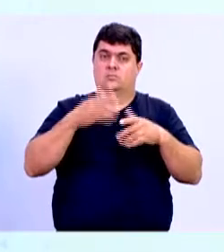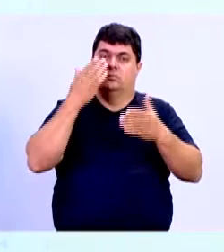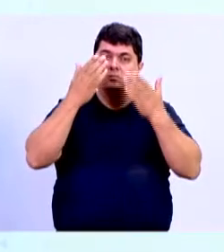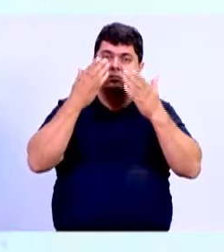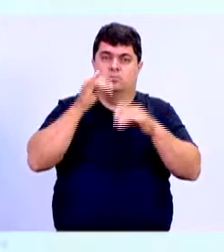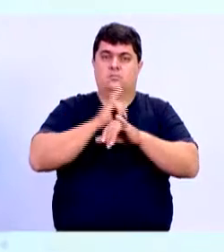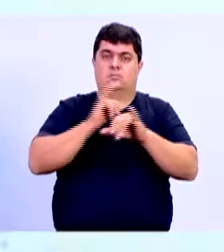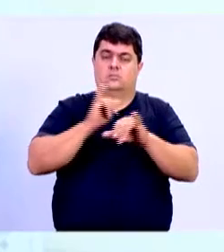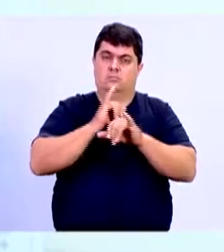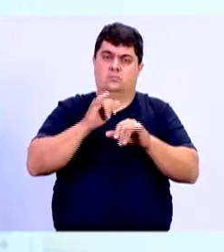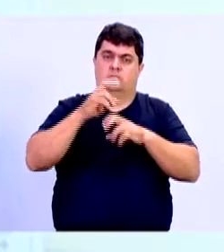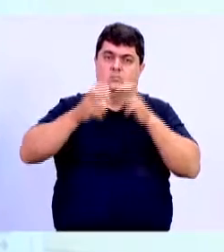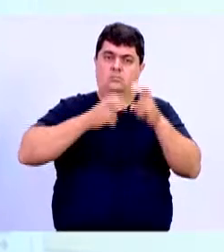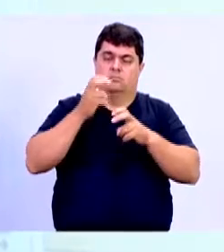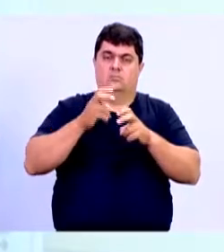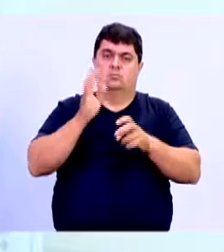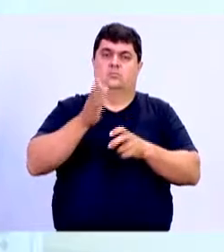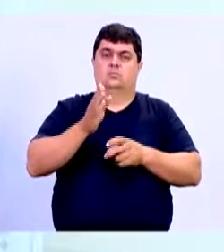de informática,